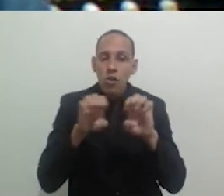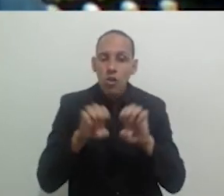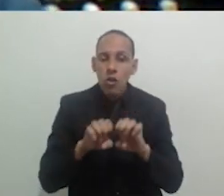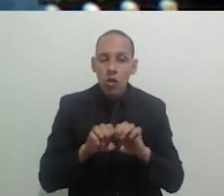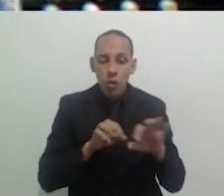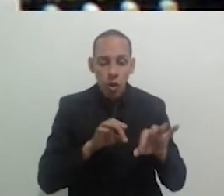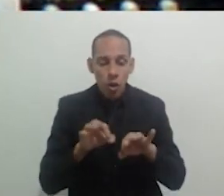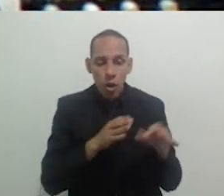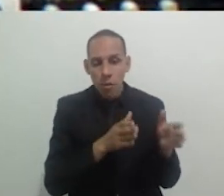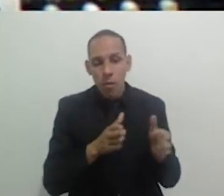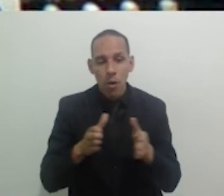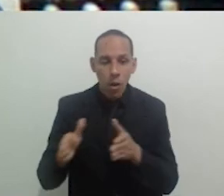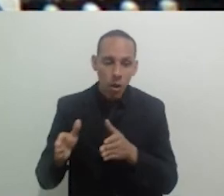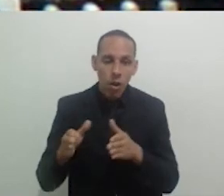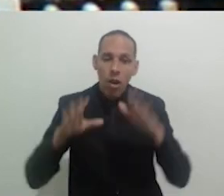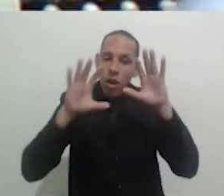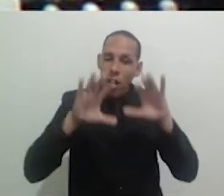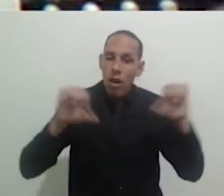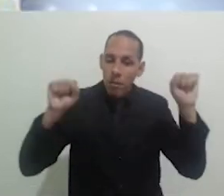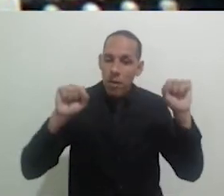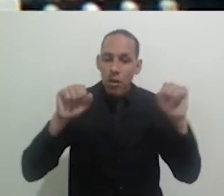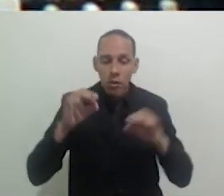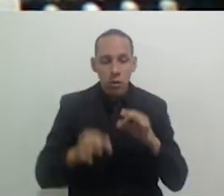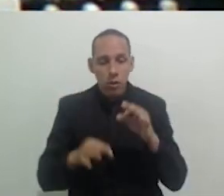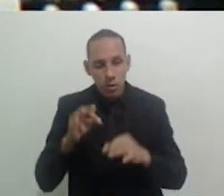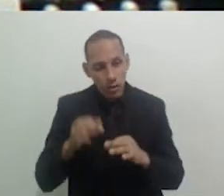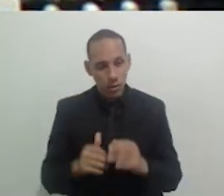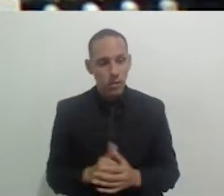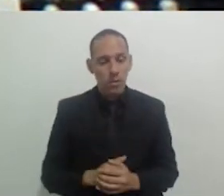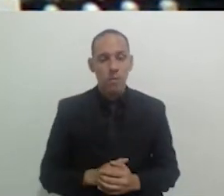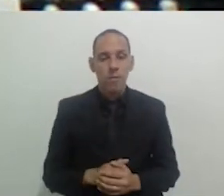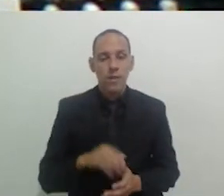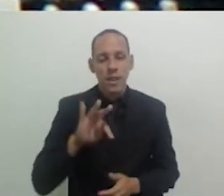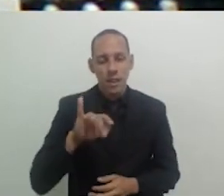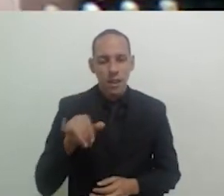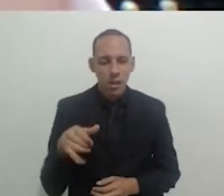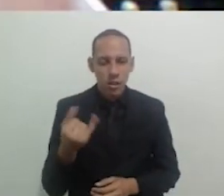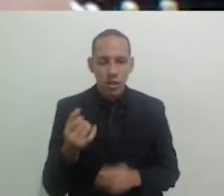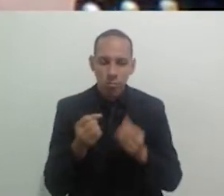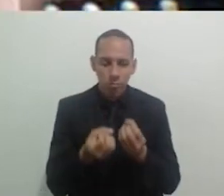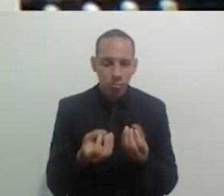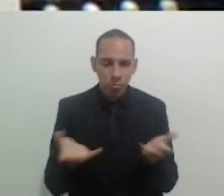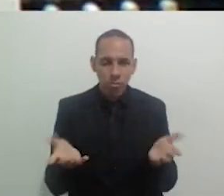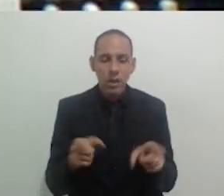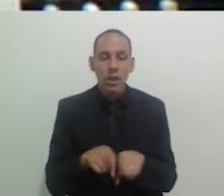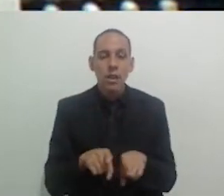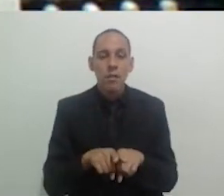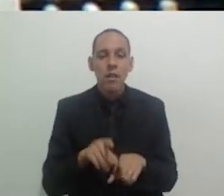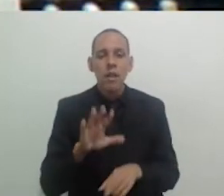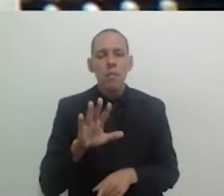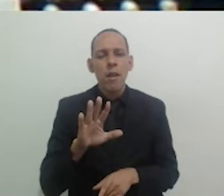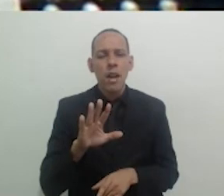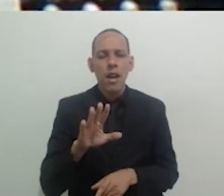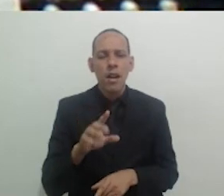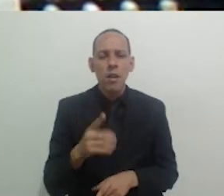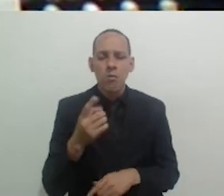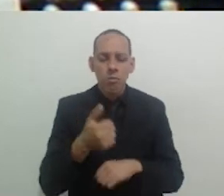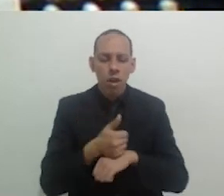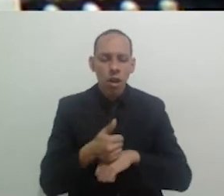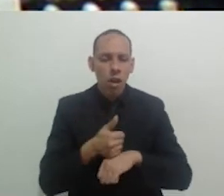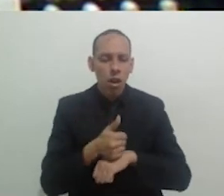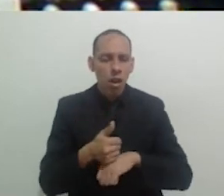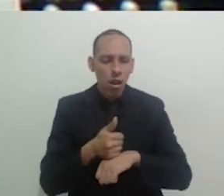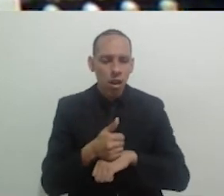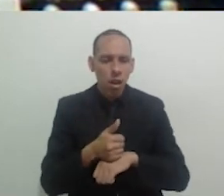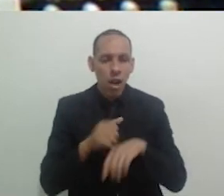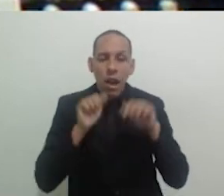Justiça. Aqui, também foi distribuído, nós estamos transformando um cargo de assessor de psicologia,